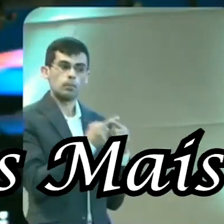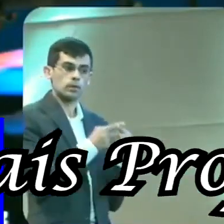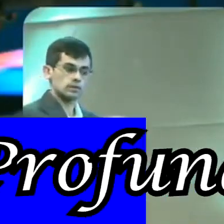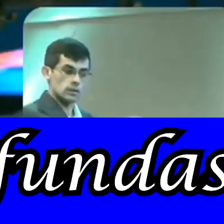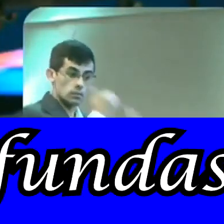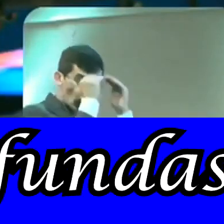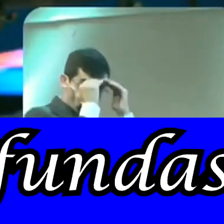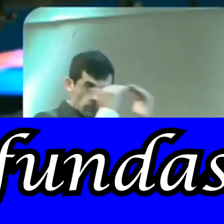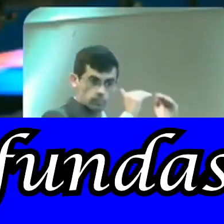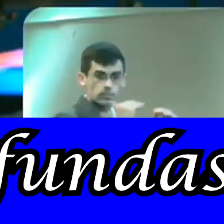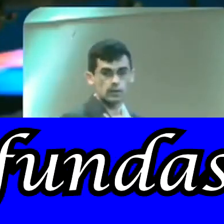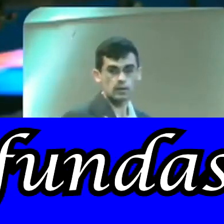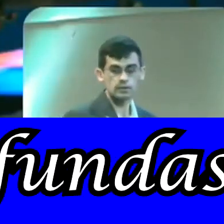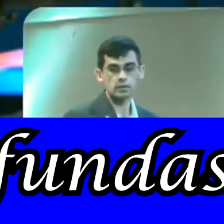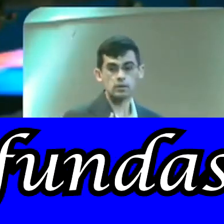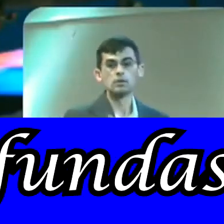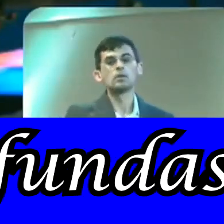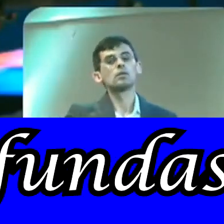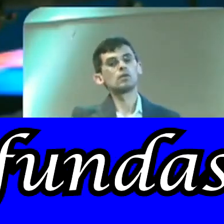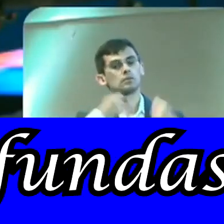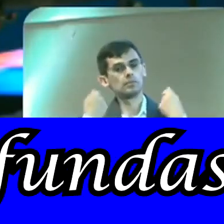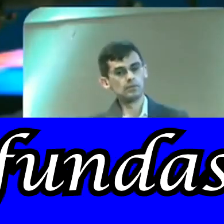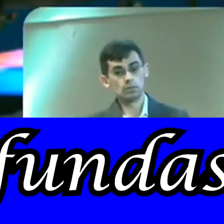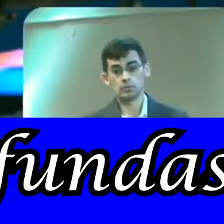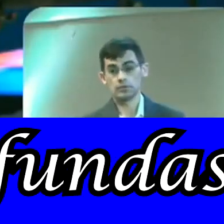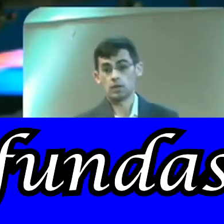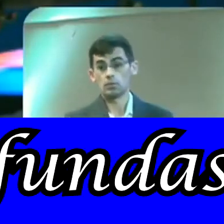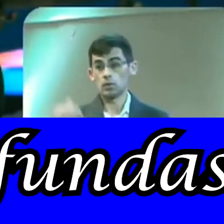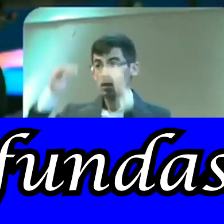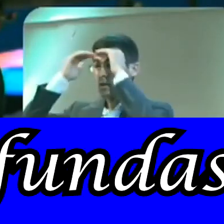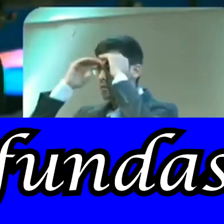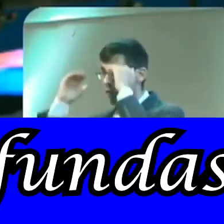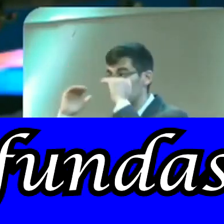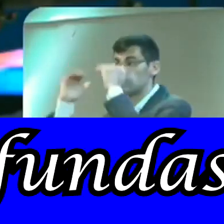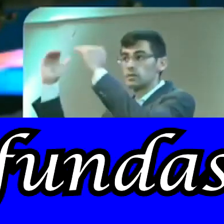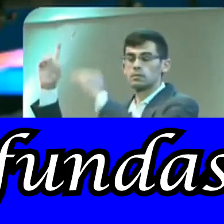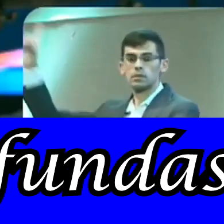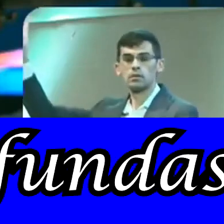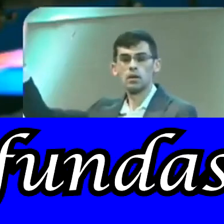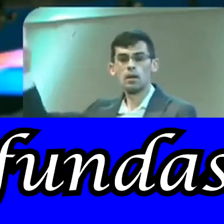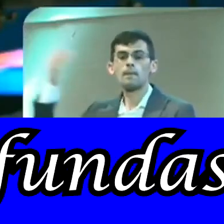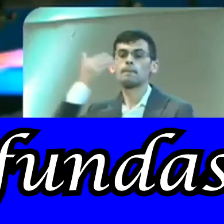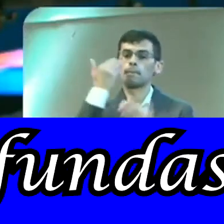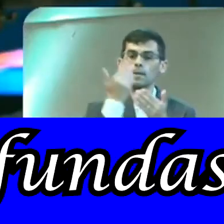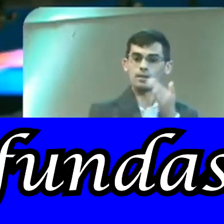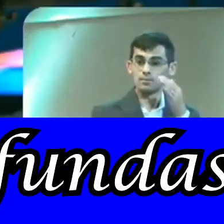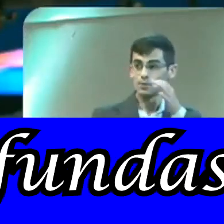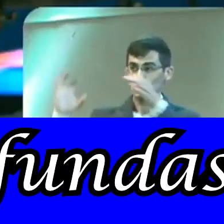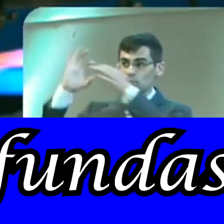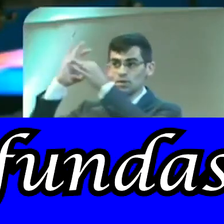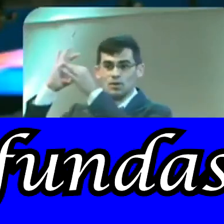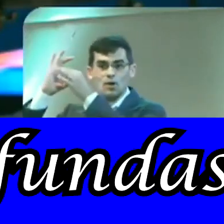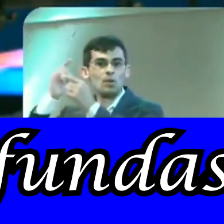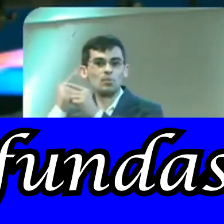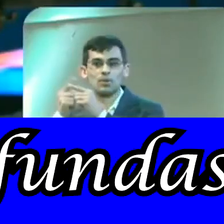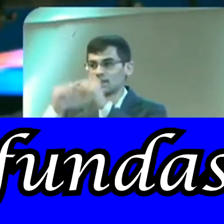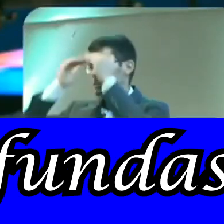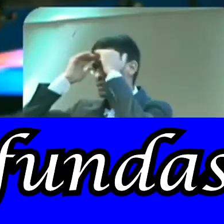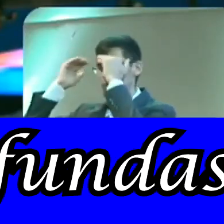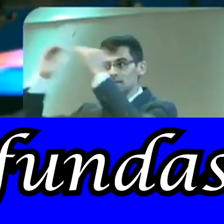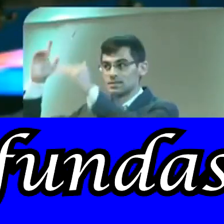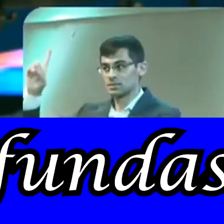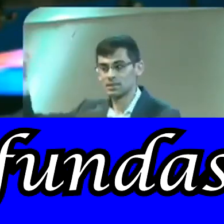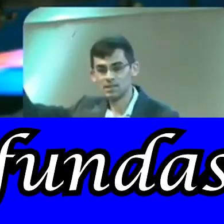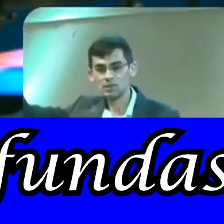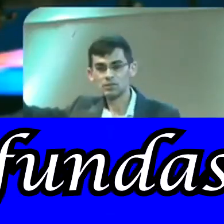Nós precisamos estar prontos para obedecer. Perdemos a comunhão porque não obedecemos de primeira. E aí as bênçãos